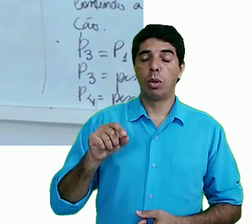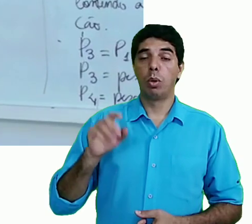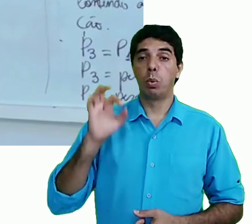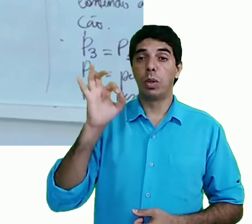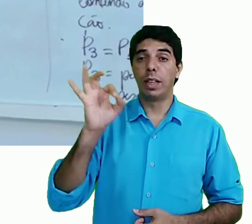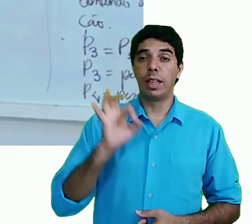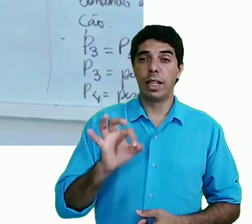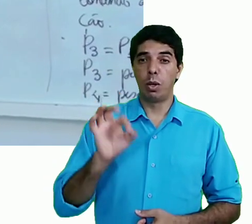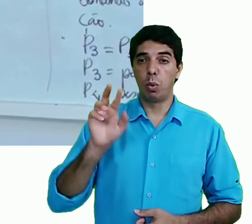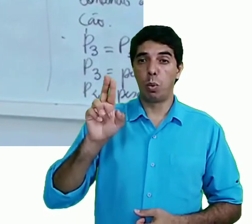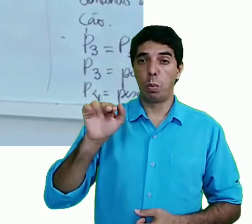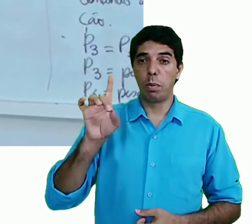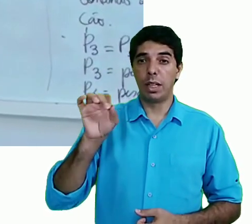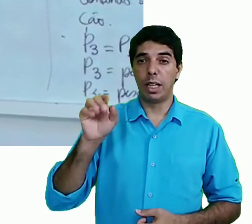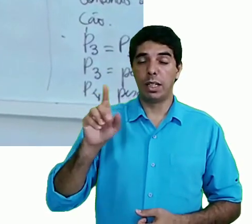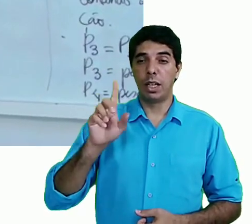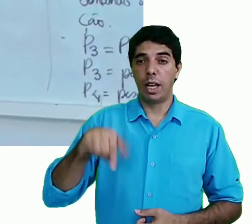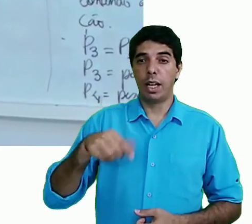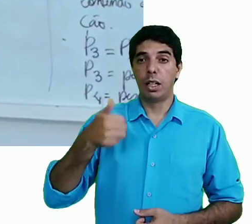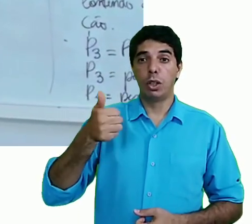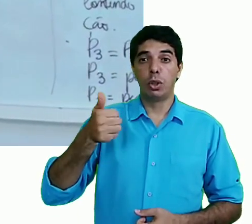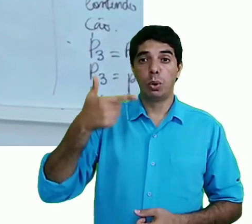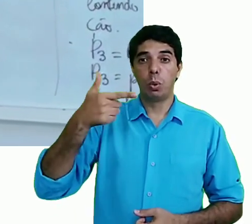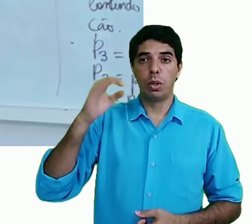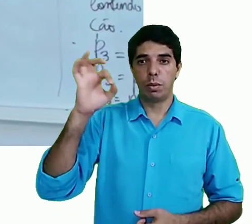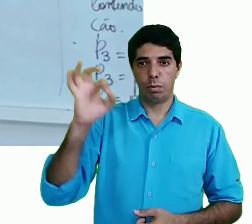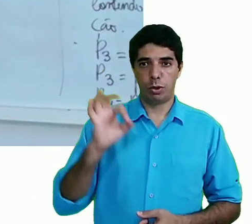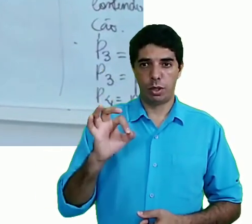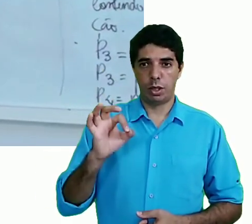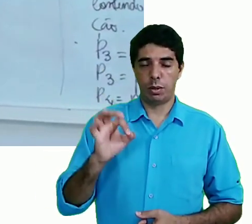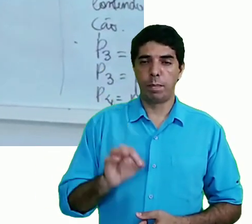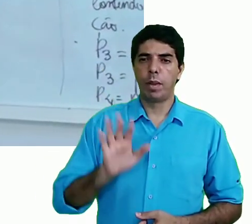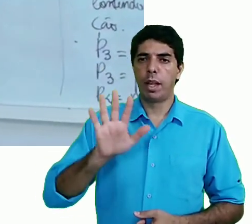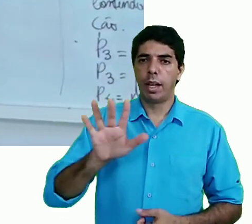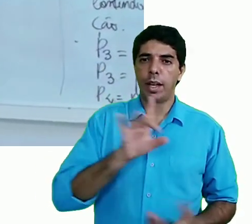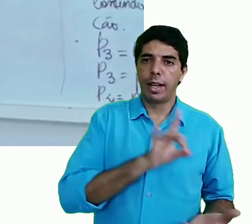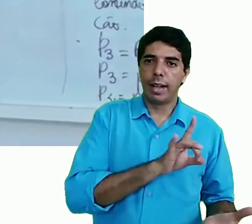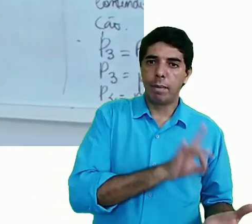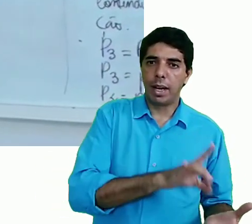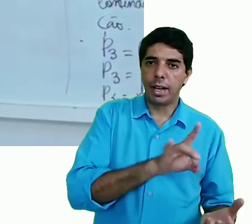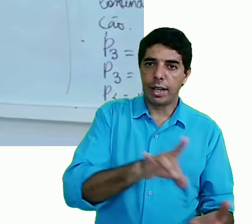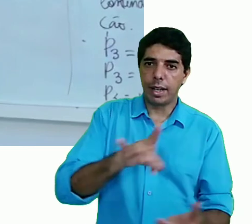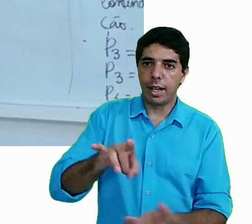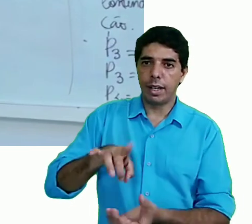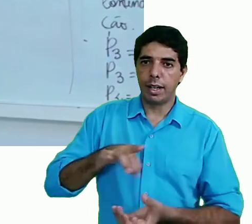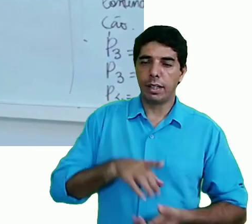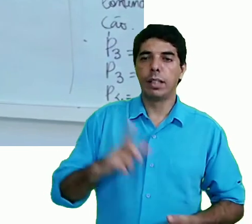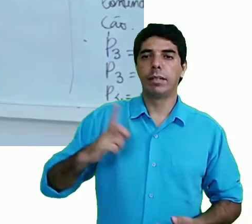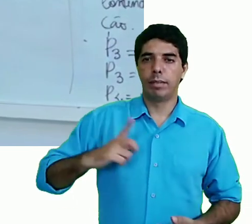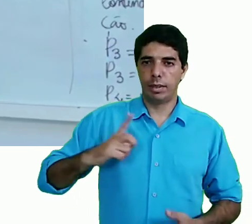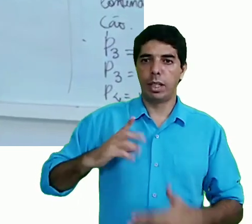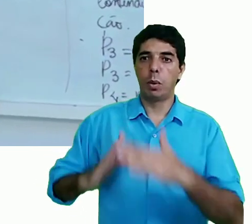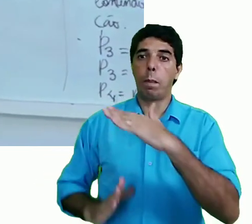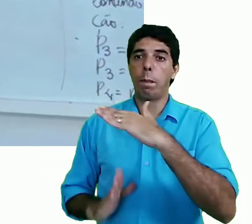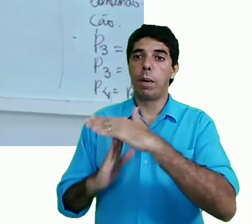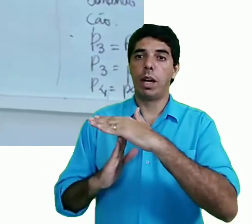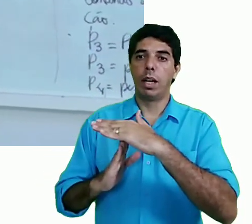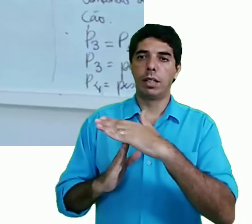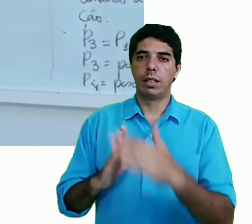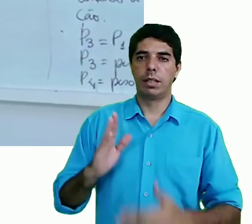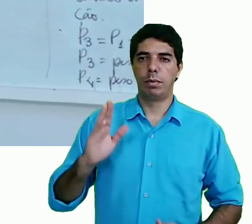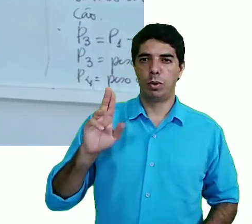teor máximo permitido de umidade é de 12% segundo a farmacopeia brasileira. Para cada espécie tem um teor